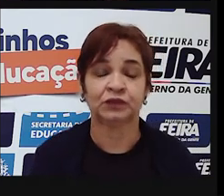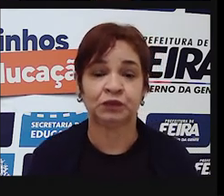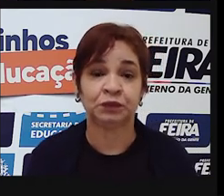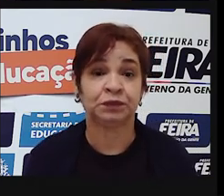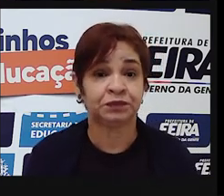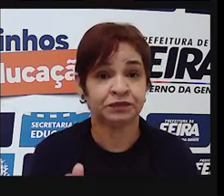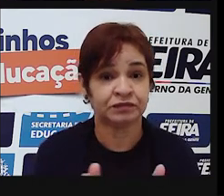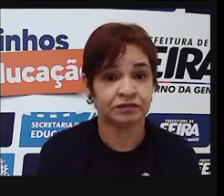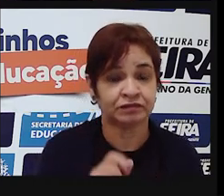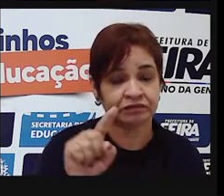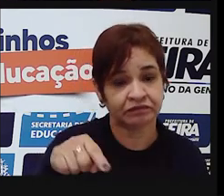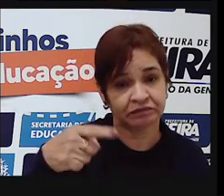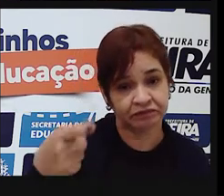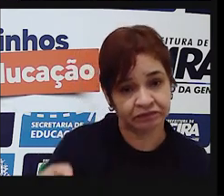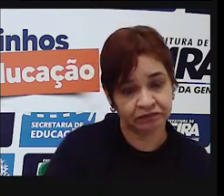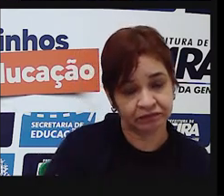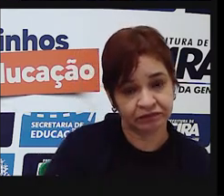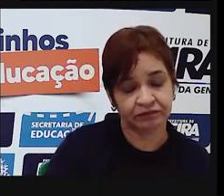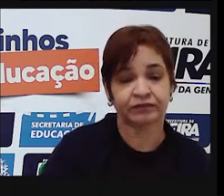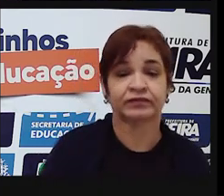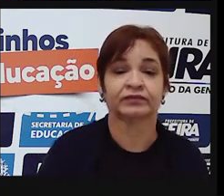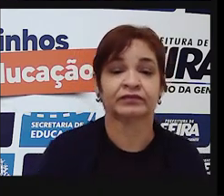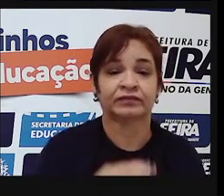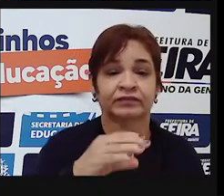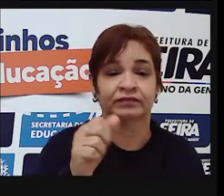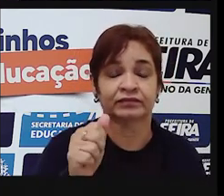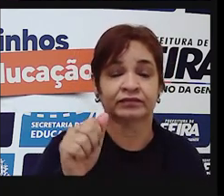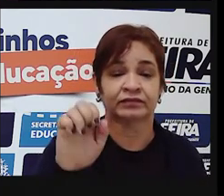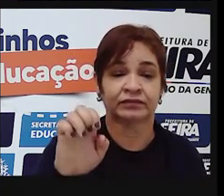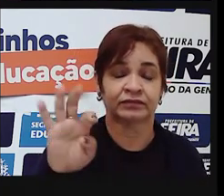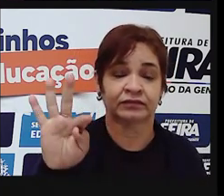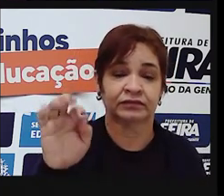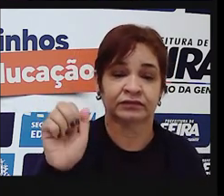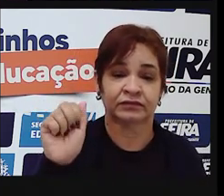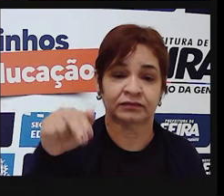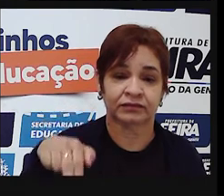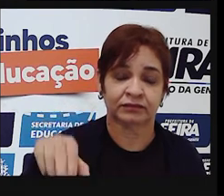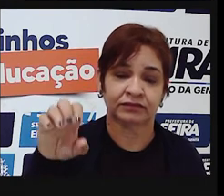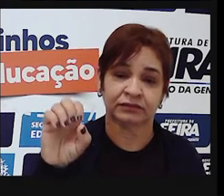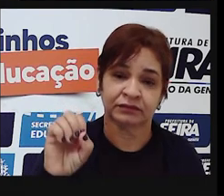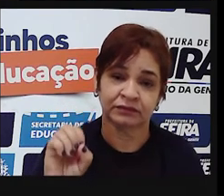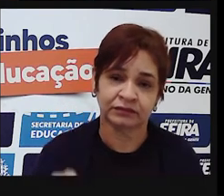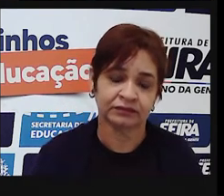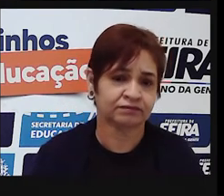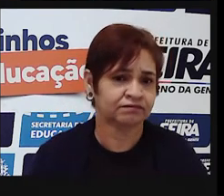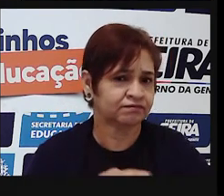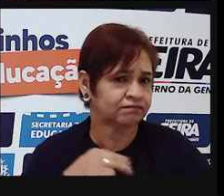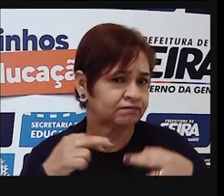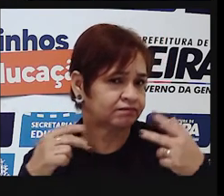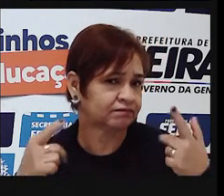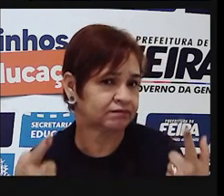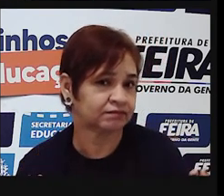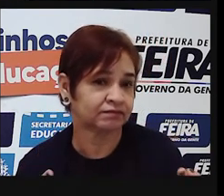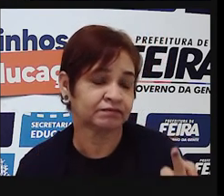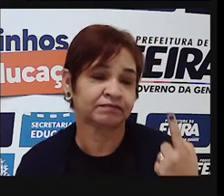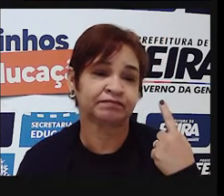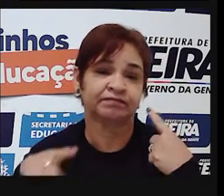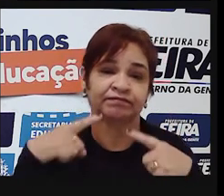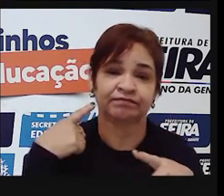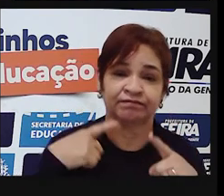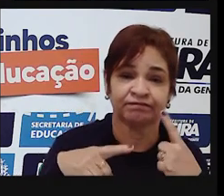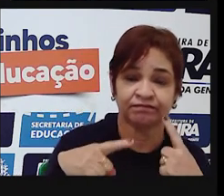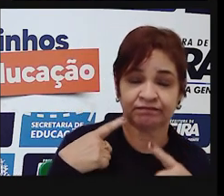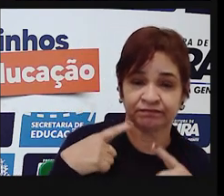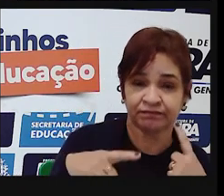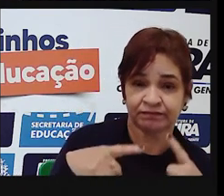Veloso. Álbum que apresentou músicas como Sim, Foi Você, Baby, Eu Vim da Bahia,